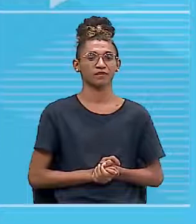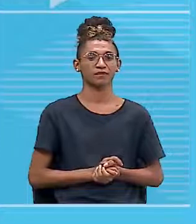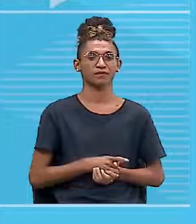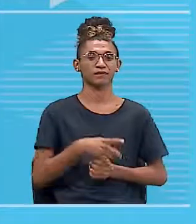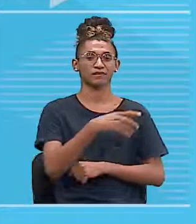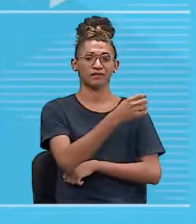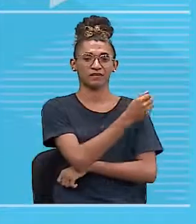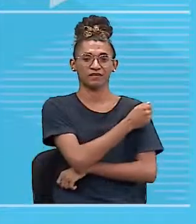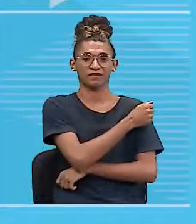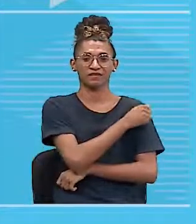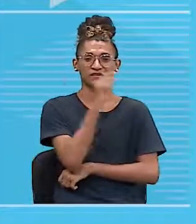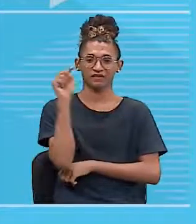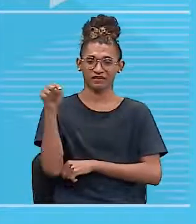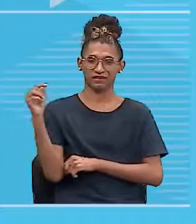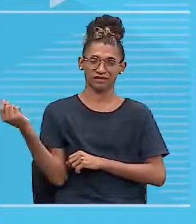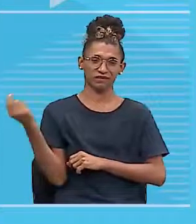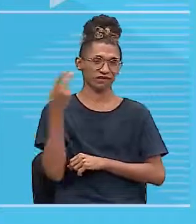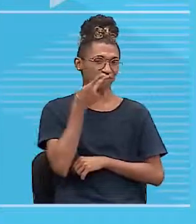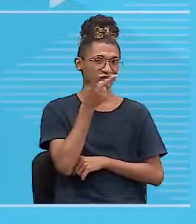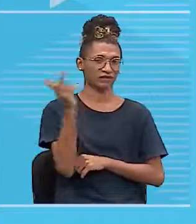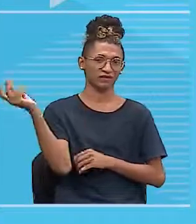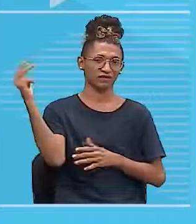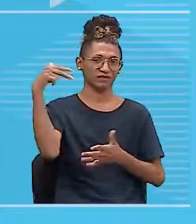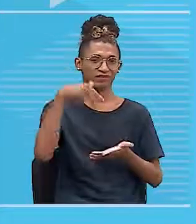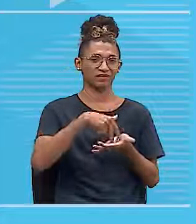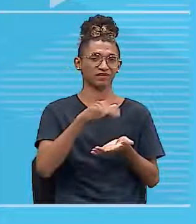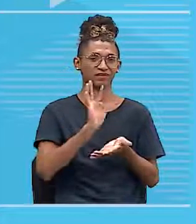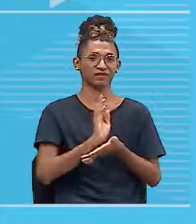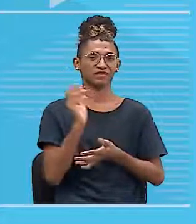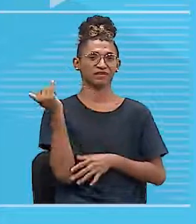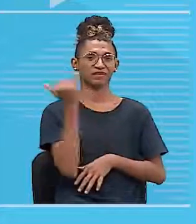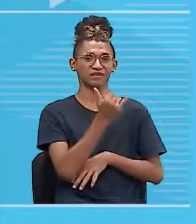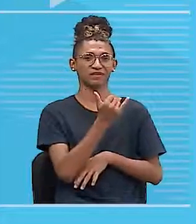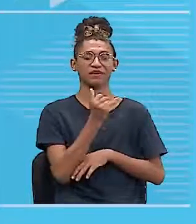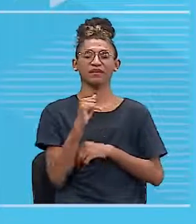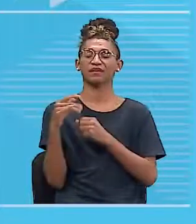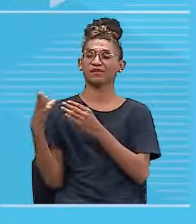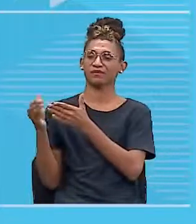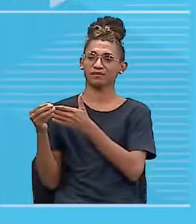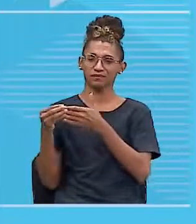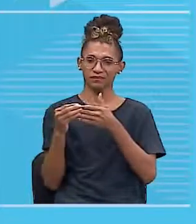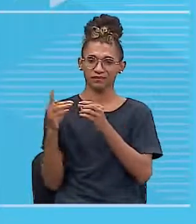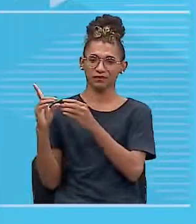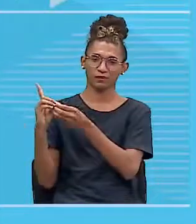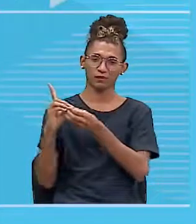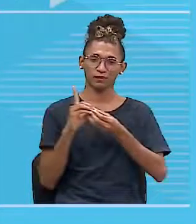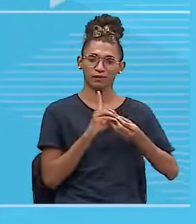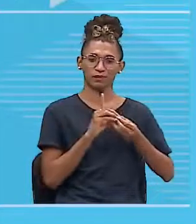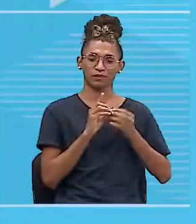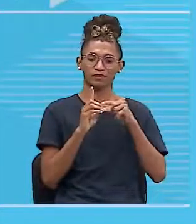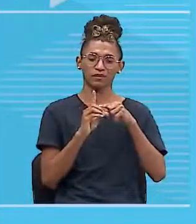você vier Teresina me avisa no WhatsApp nós conversamos muito para Que ele traga aqui nos estudos do canal educação viu